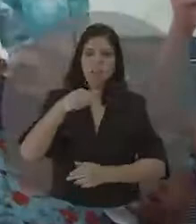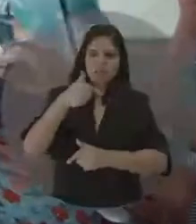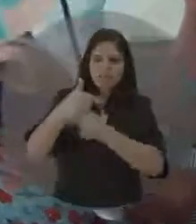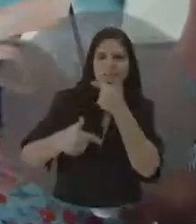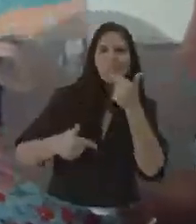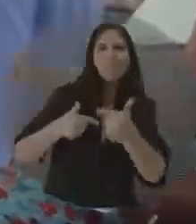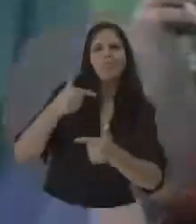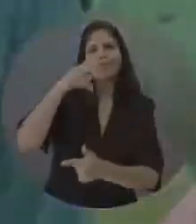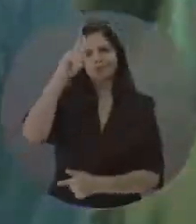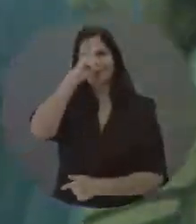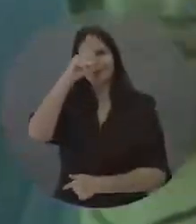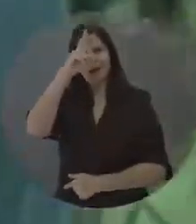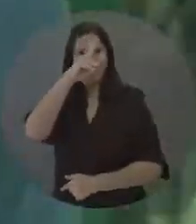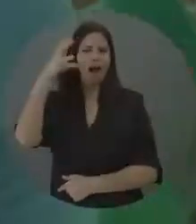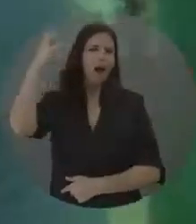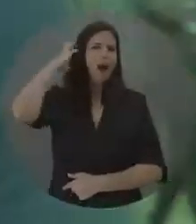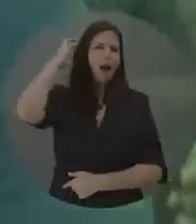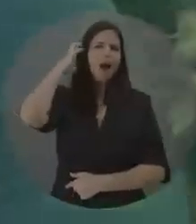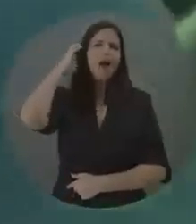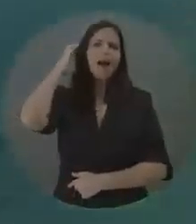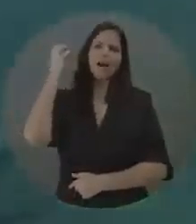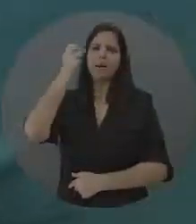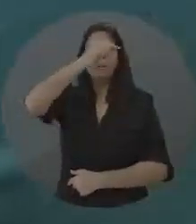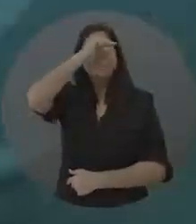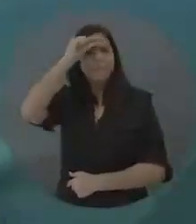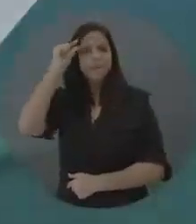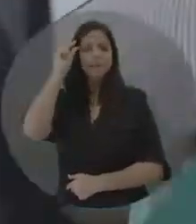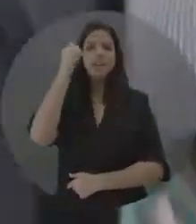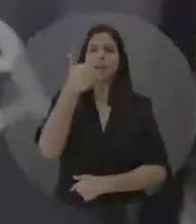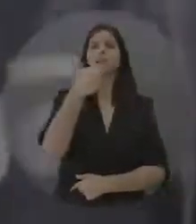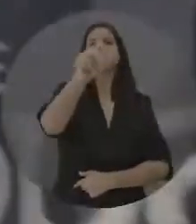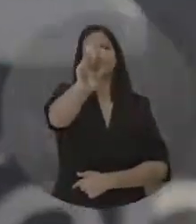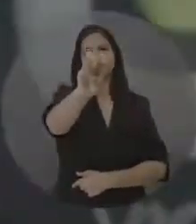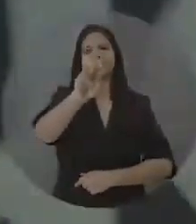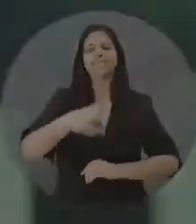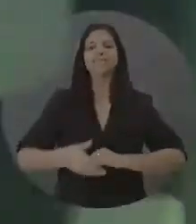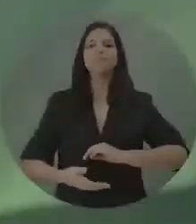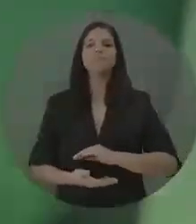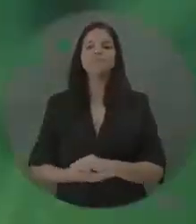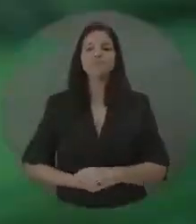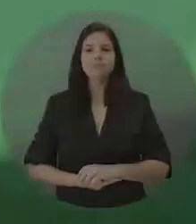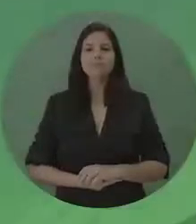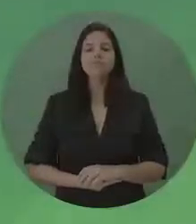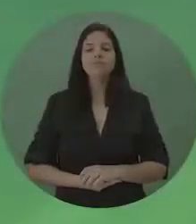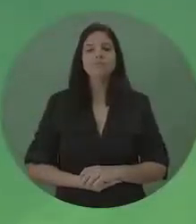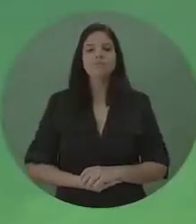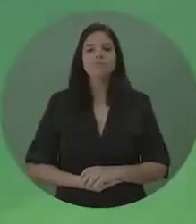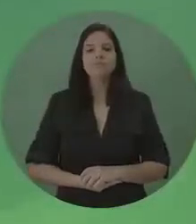Nunca se fez tanto na história de Cuiabá. Emmanuel Pinheiro é 15.